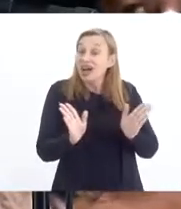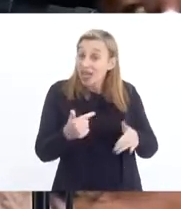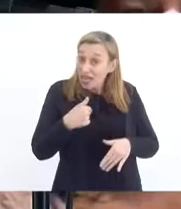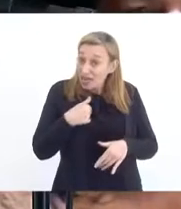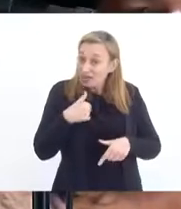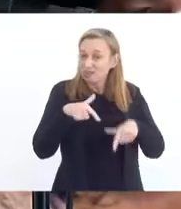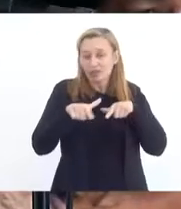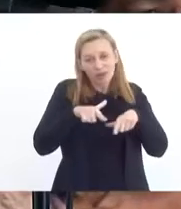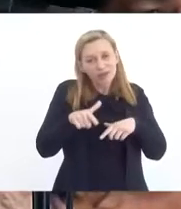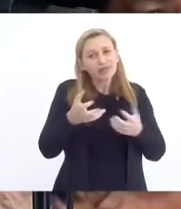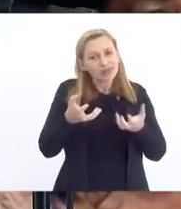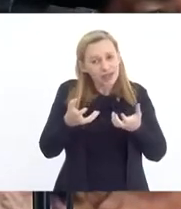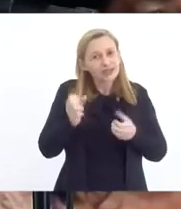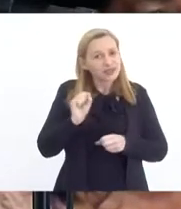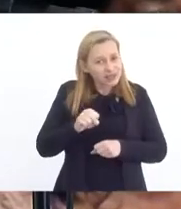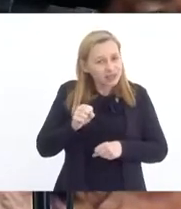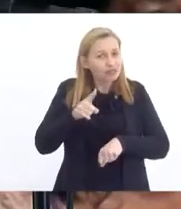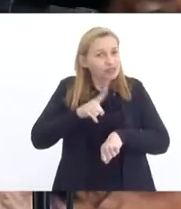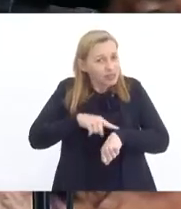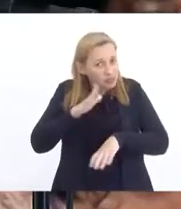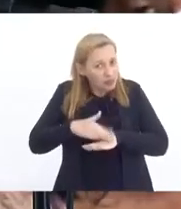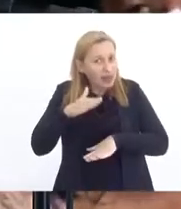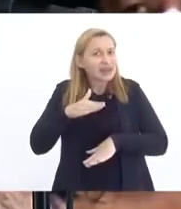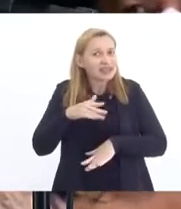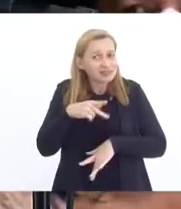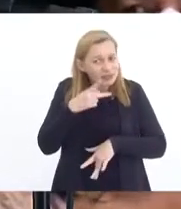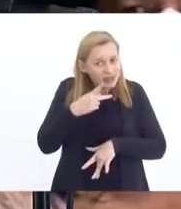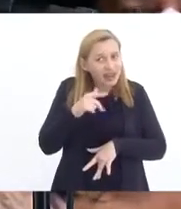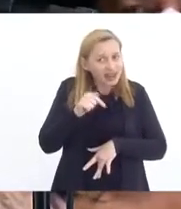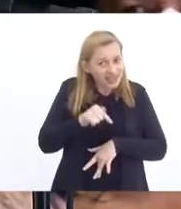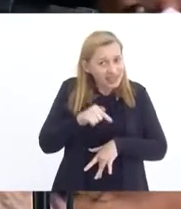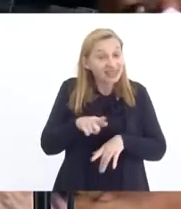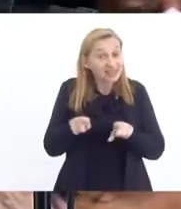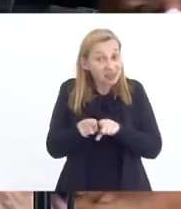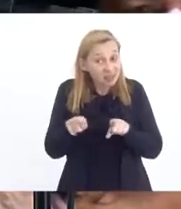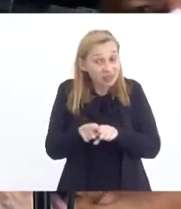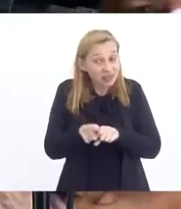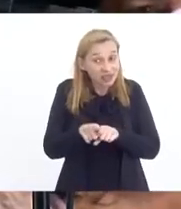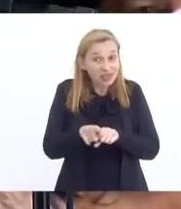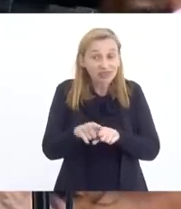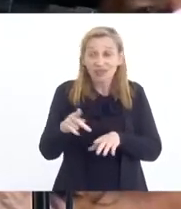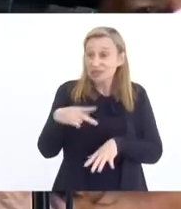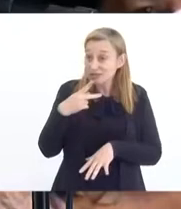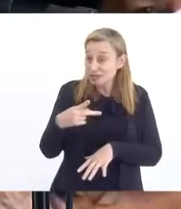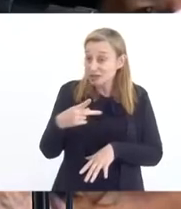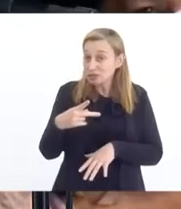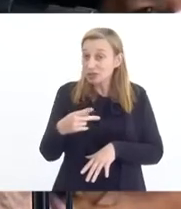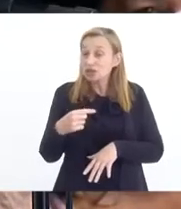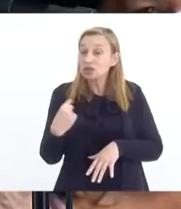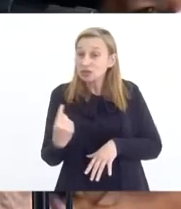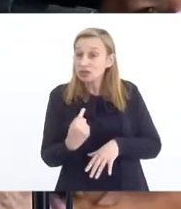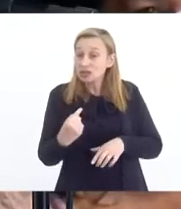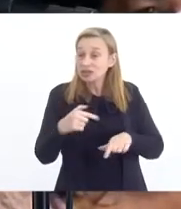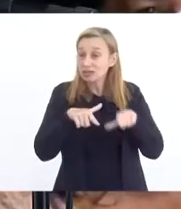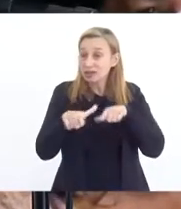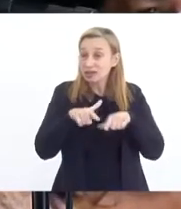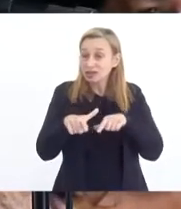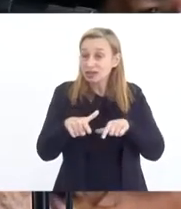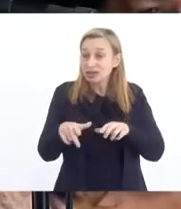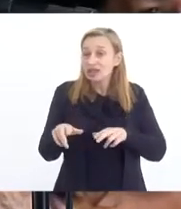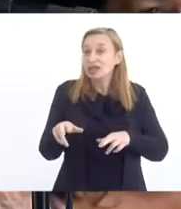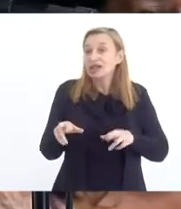trabalhador, eu quero sim uma garantia de um tempo a mais para estar colocando também a nossa posição quanto trabalhadores em relação ao